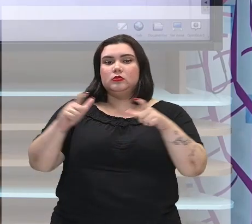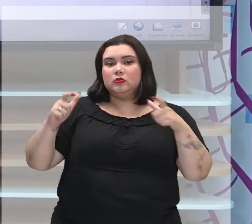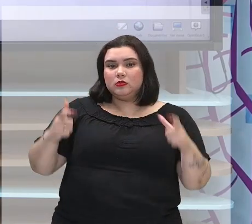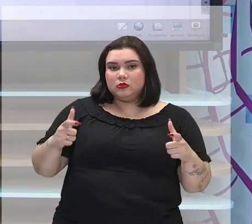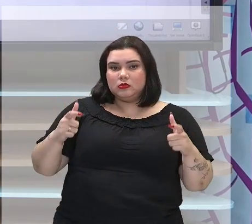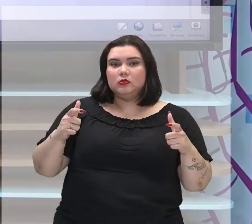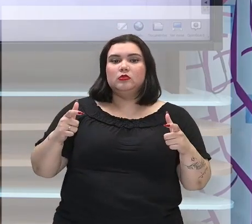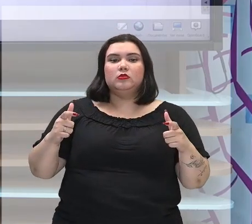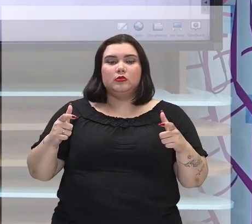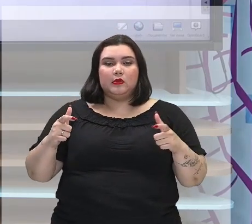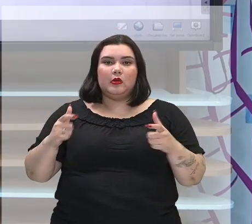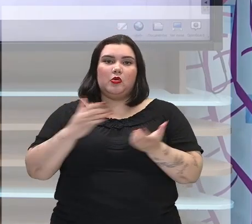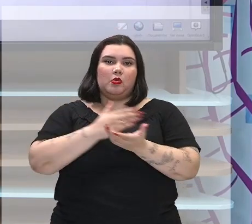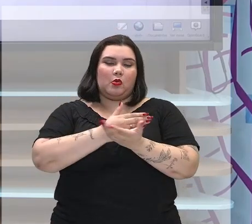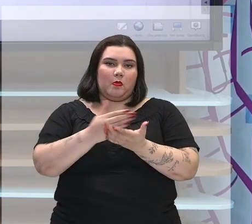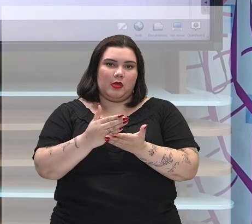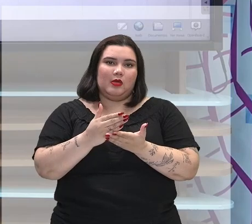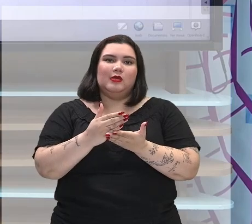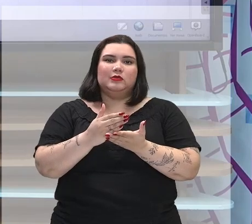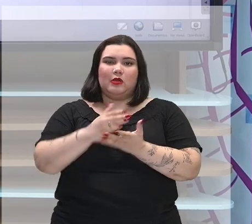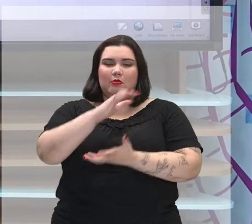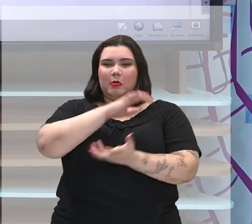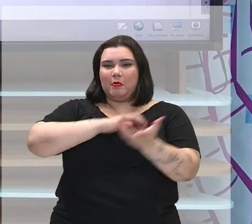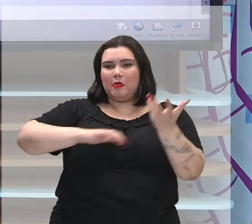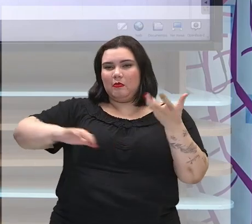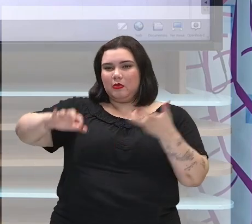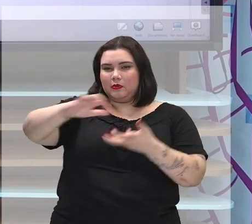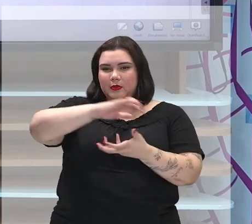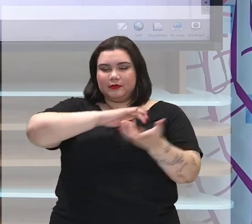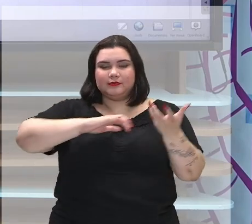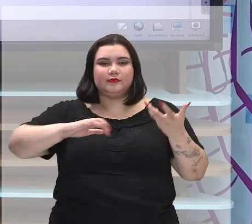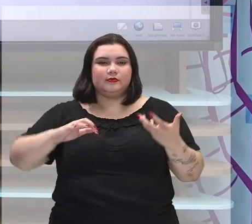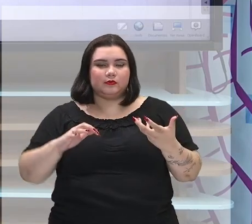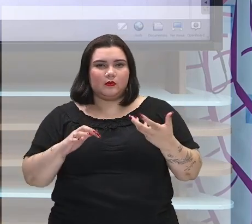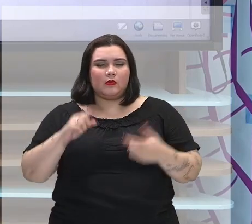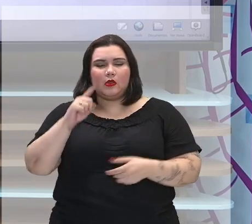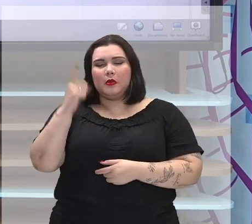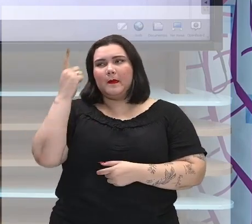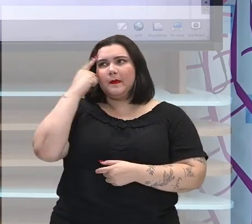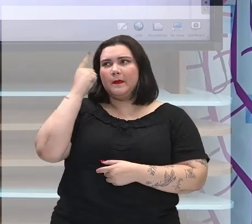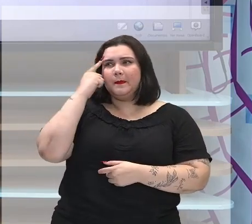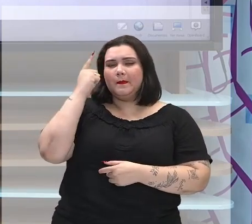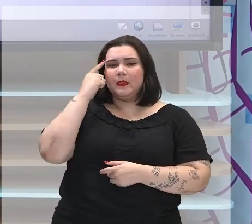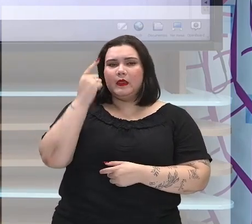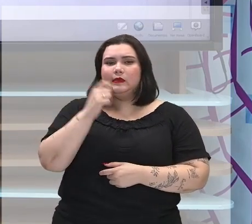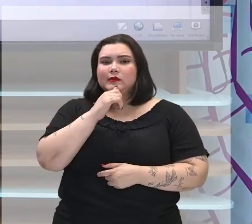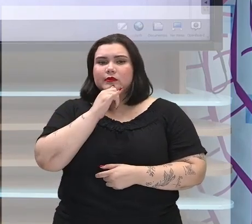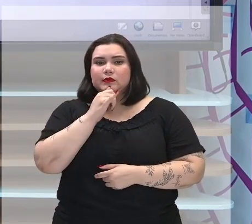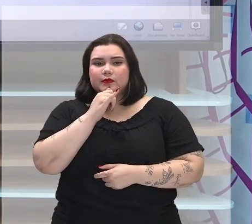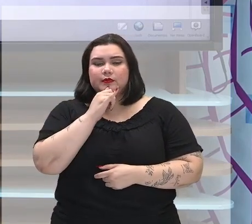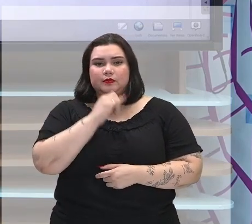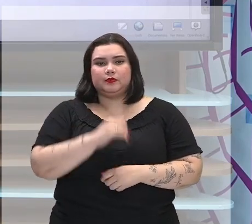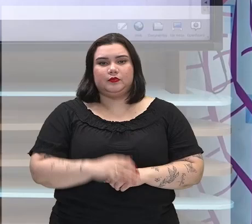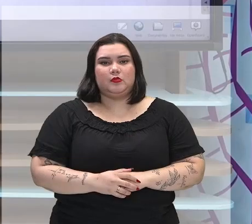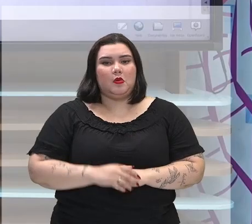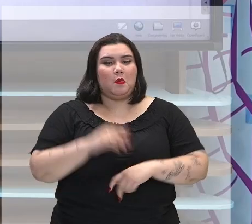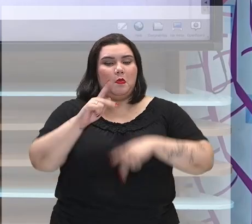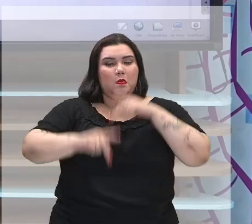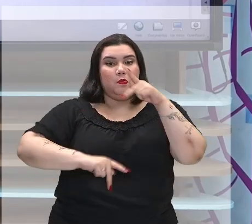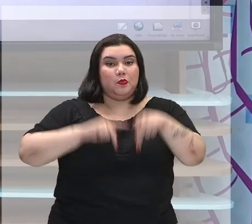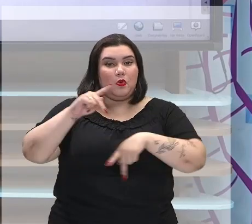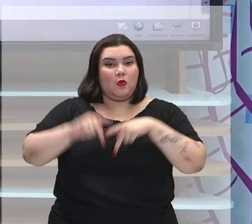quê? A revoltas, né? Quando você para e pensa, imagine um povo todo, né?